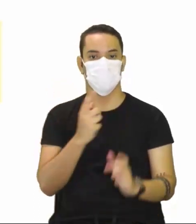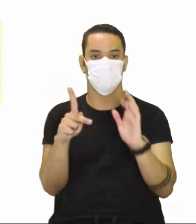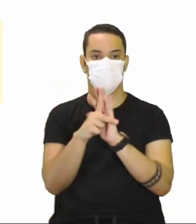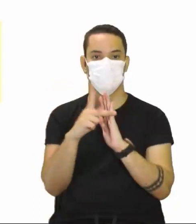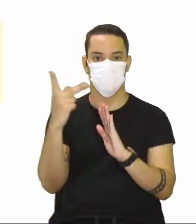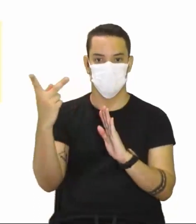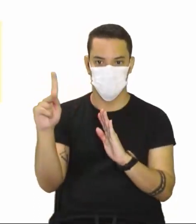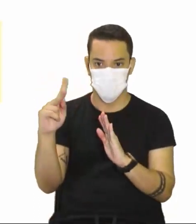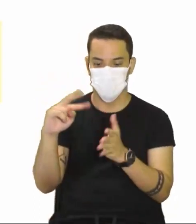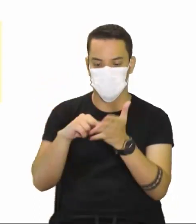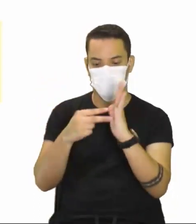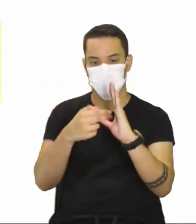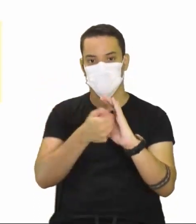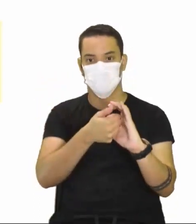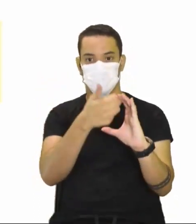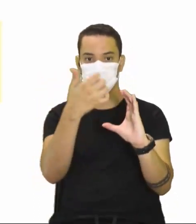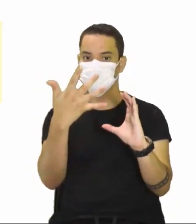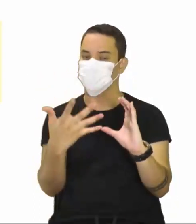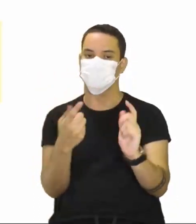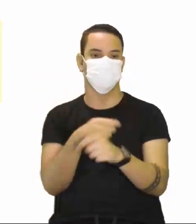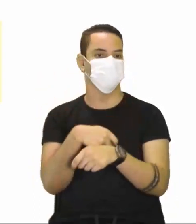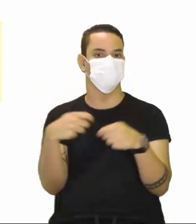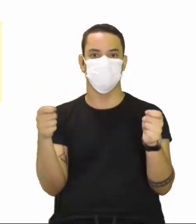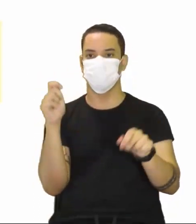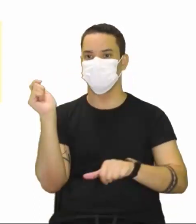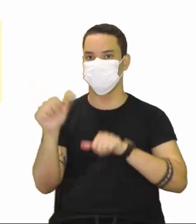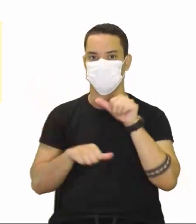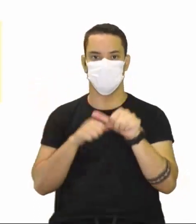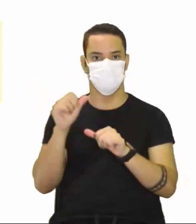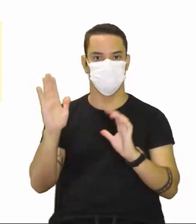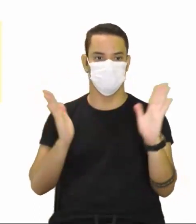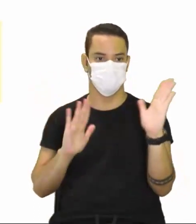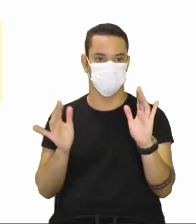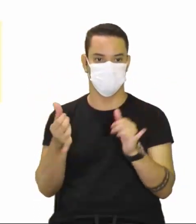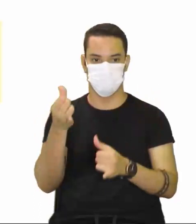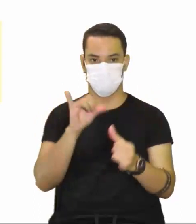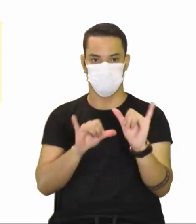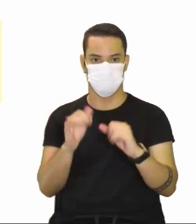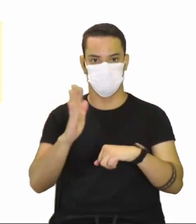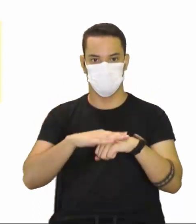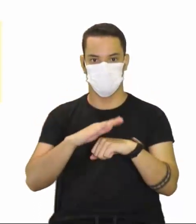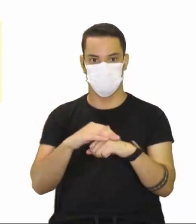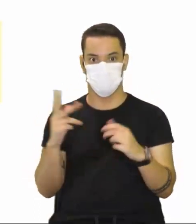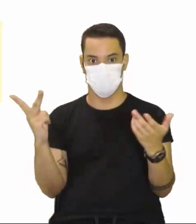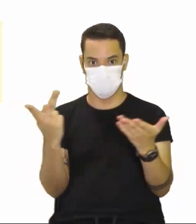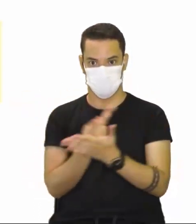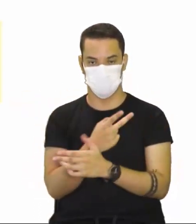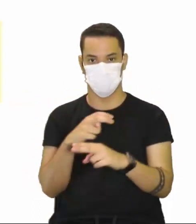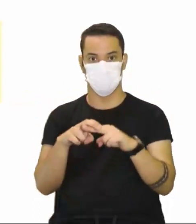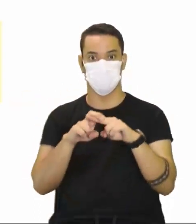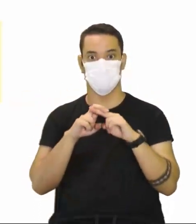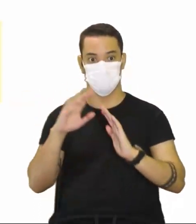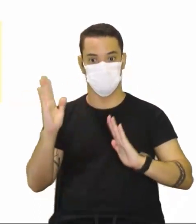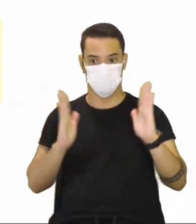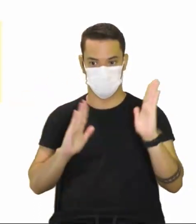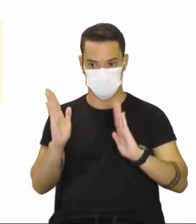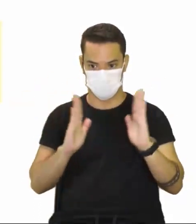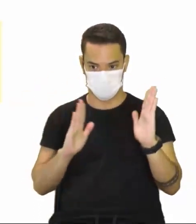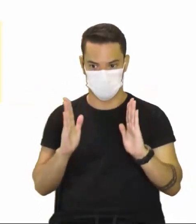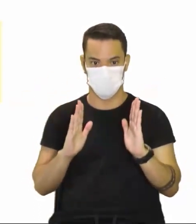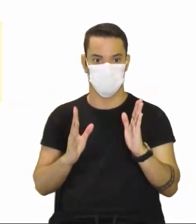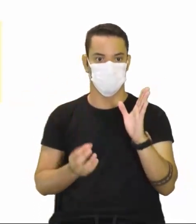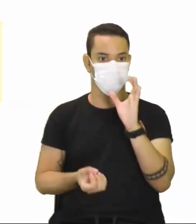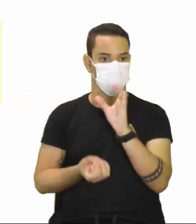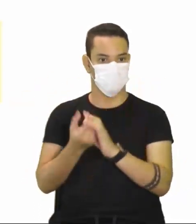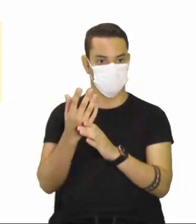átomo é uma característica que não se modifica durante as reações químicas. Então, durante as reações químicas, ou